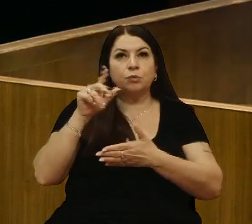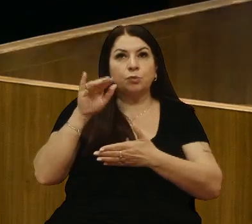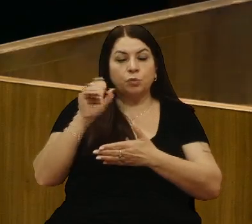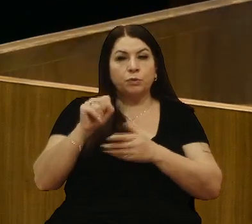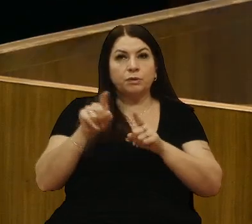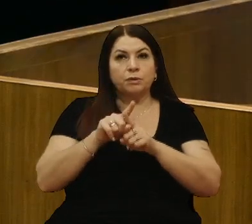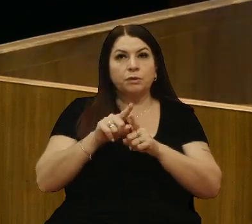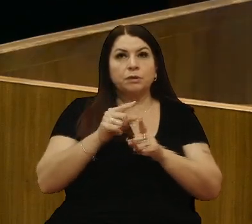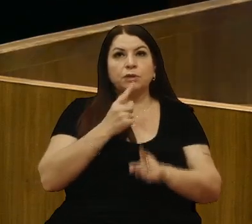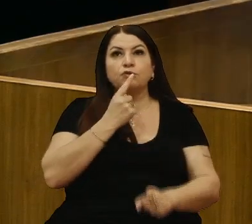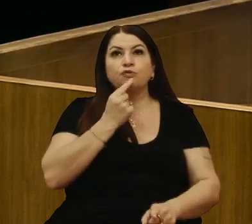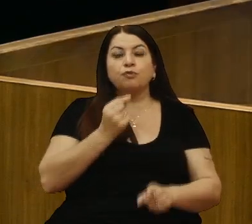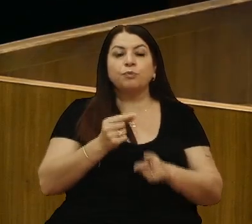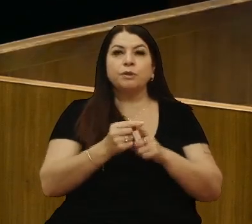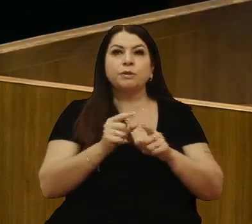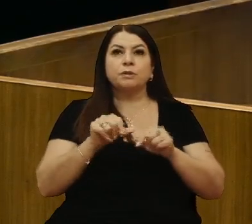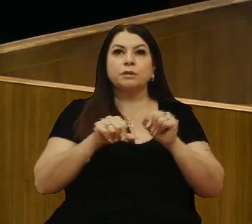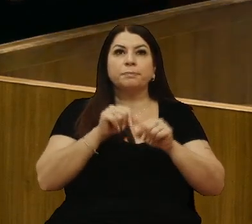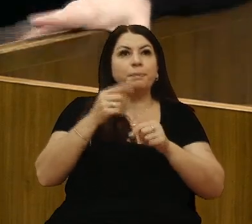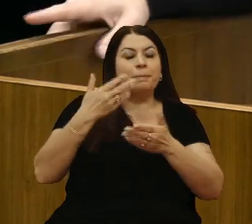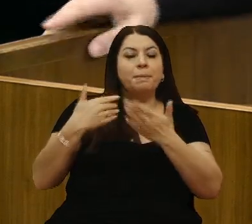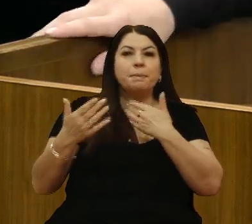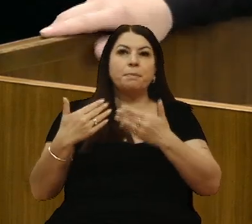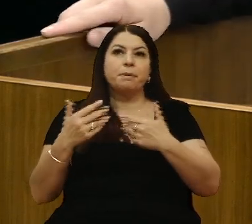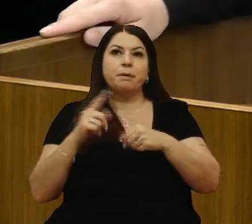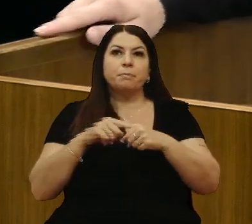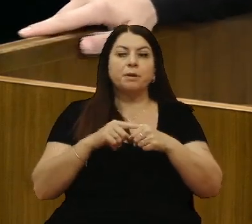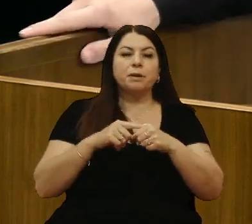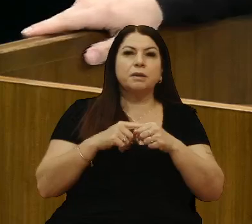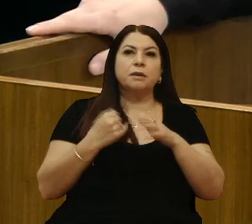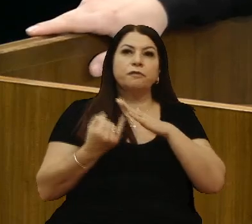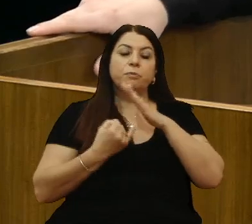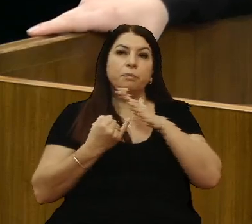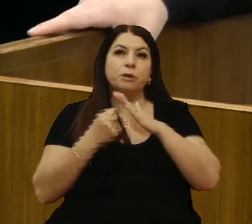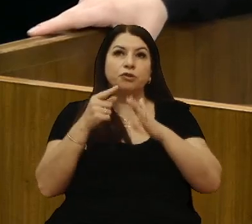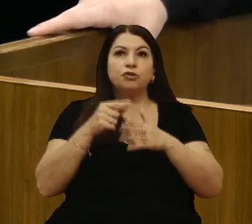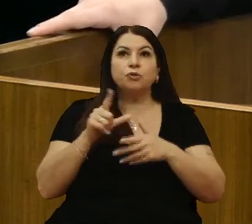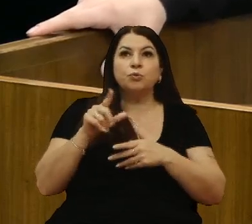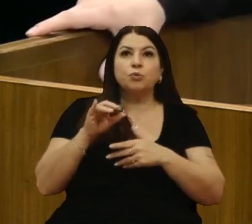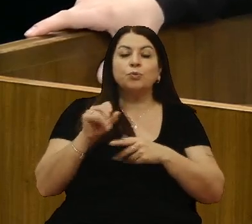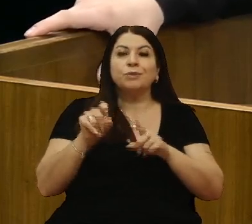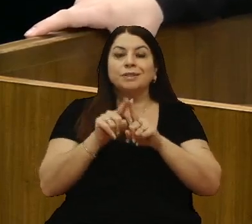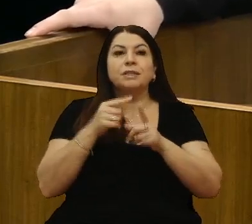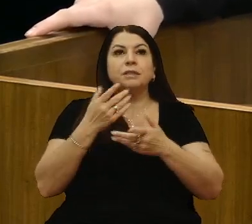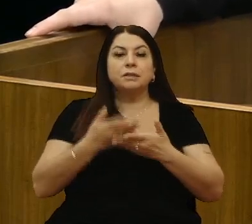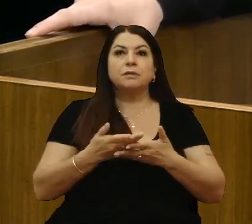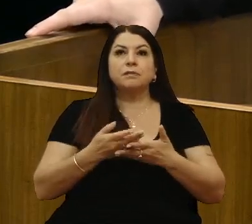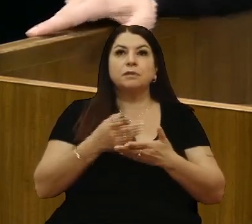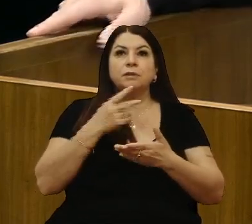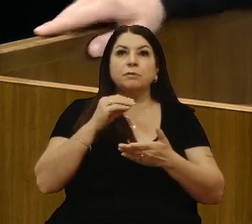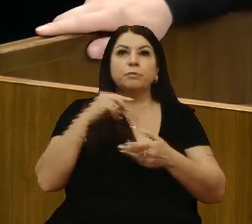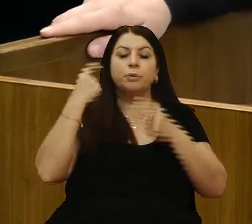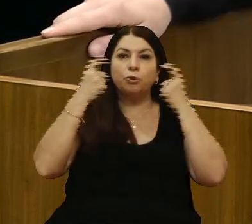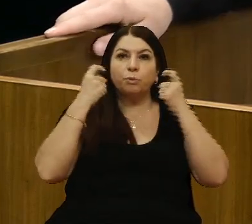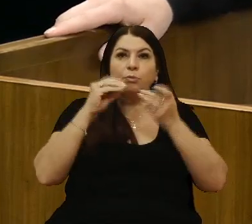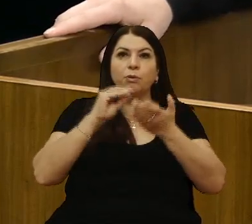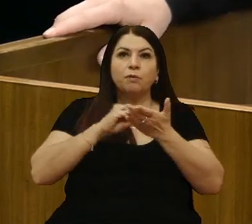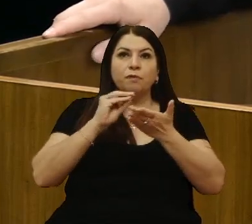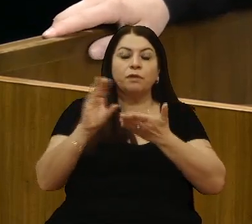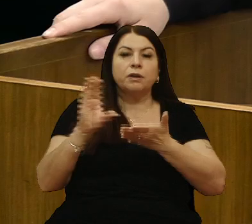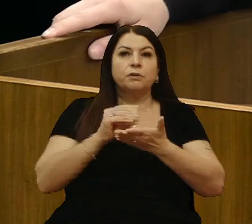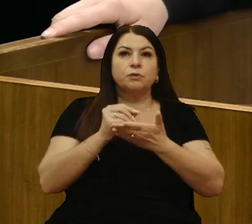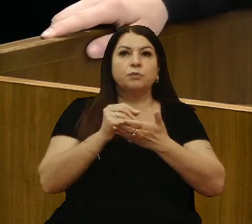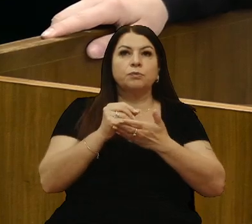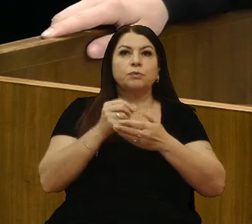João Wes, trocando uma ideia informalmente com o Lucas Suzin. Ele se preocupava com a falta de recursos na Secretaria de